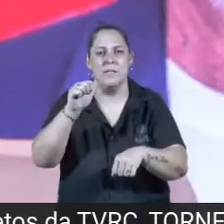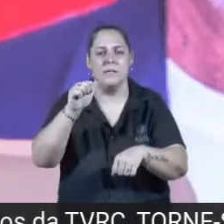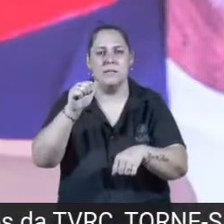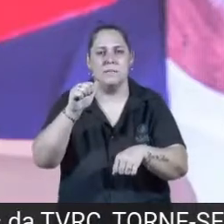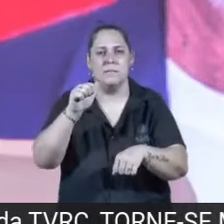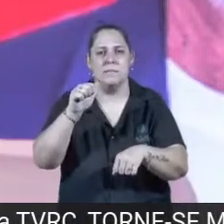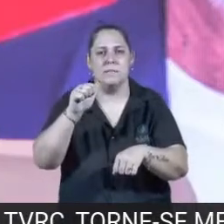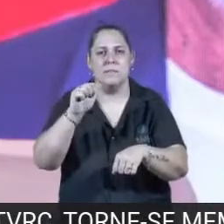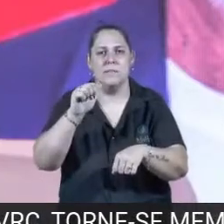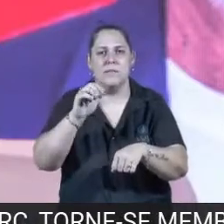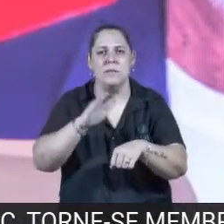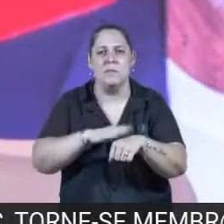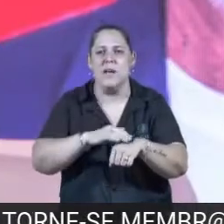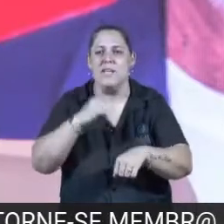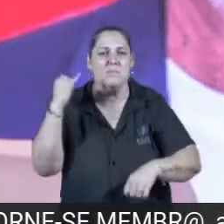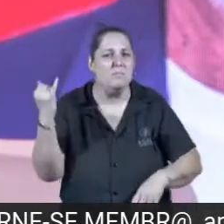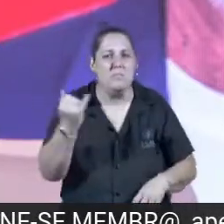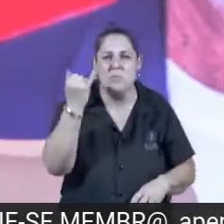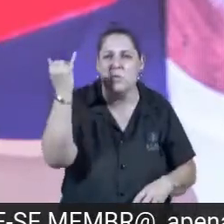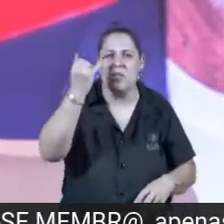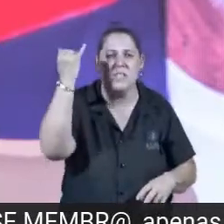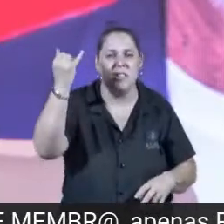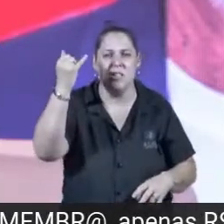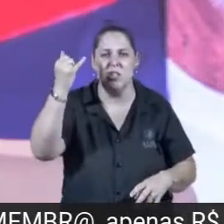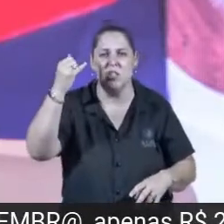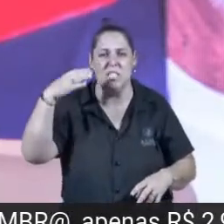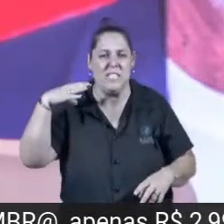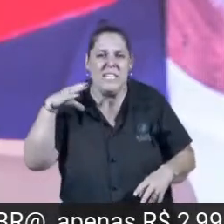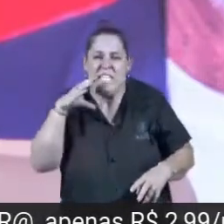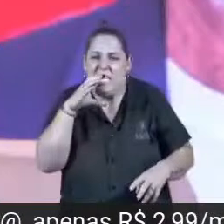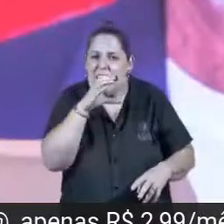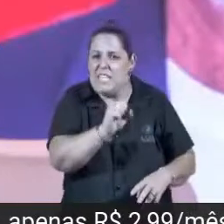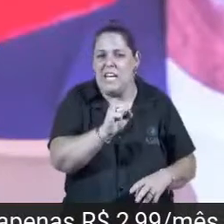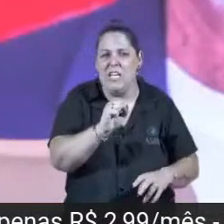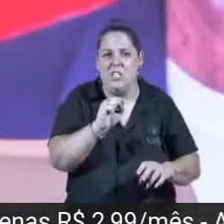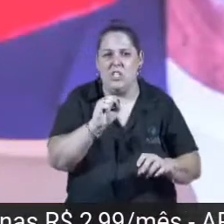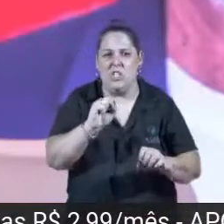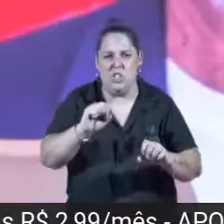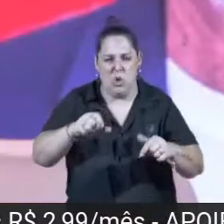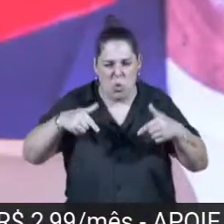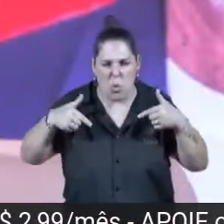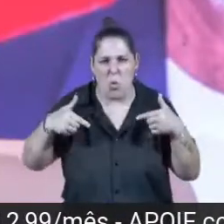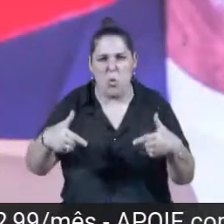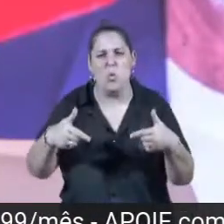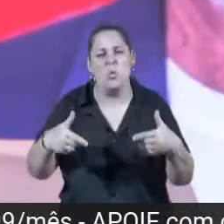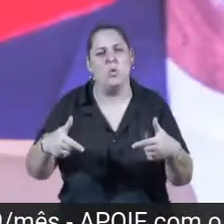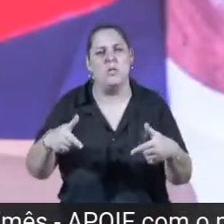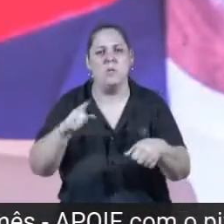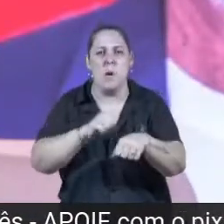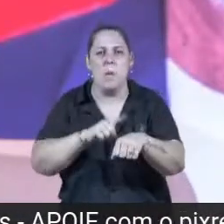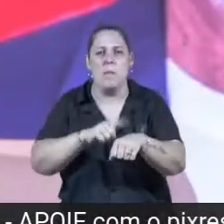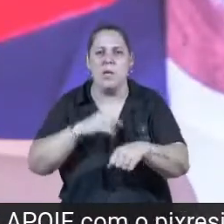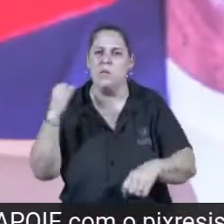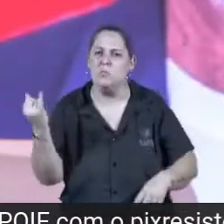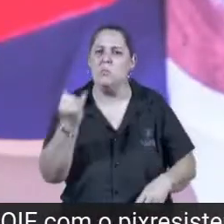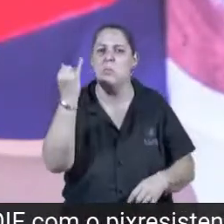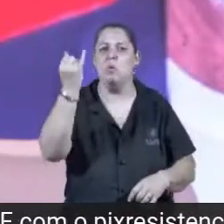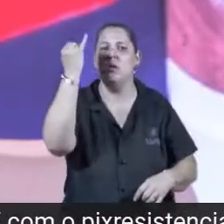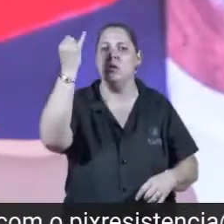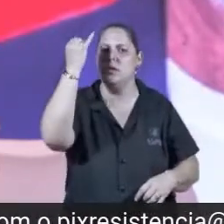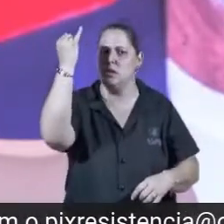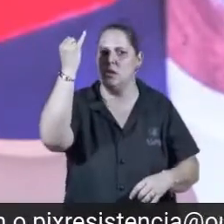mais caliente da nossa história. Um momento significativo